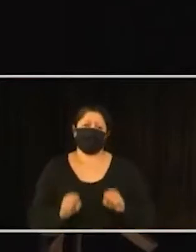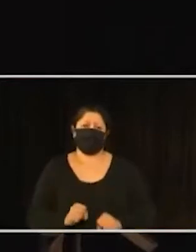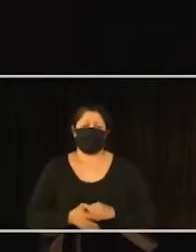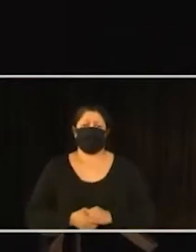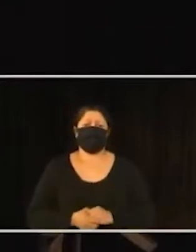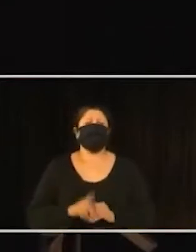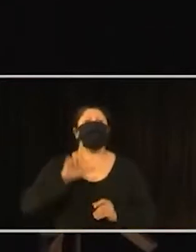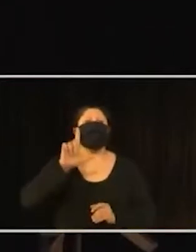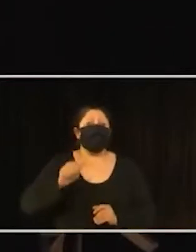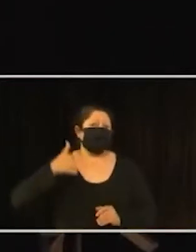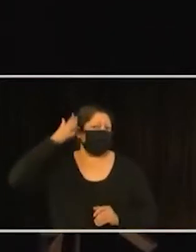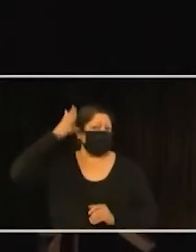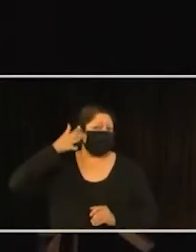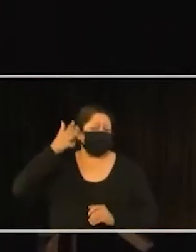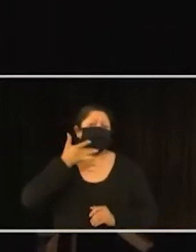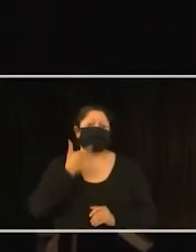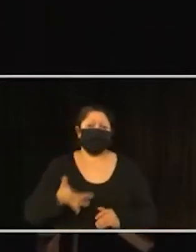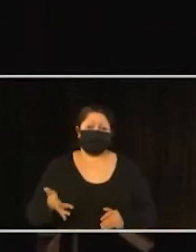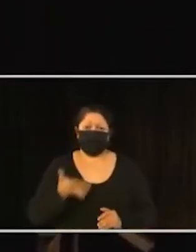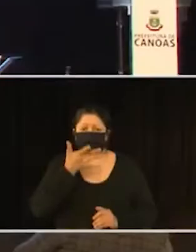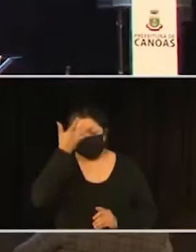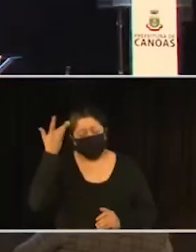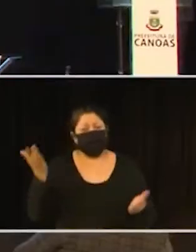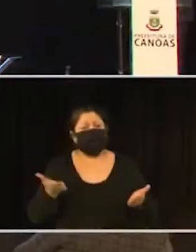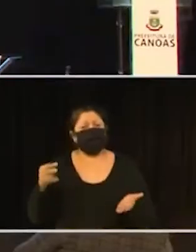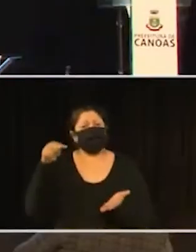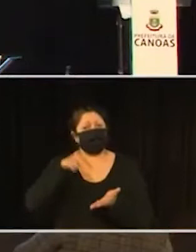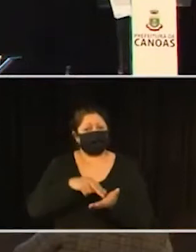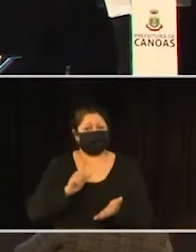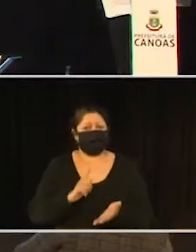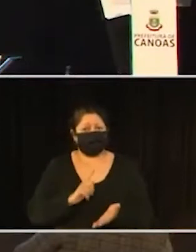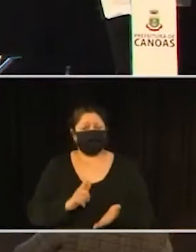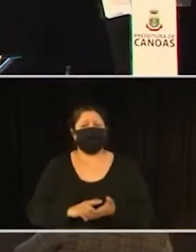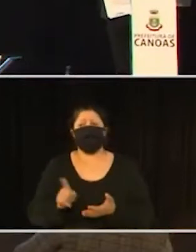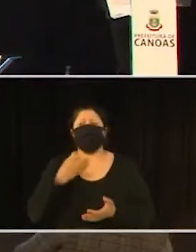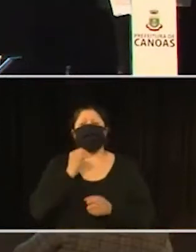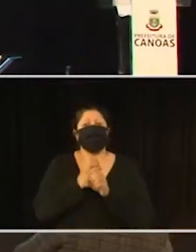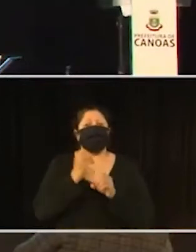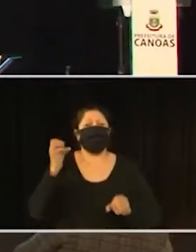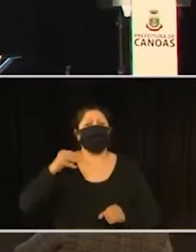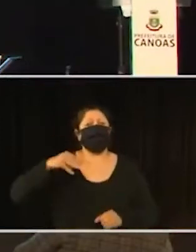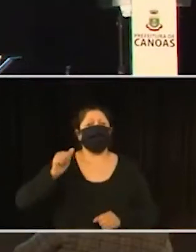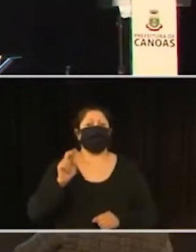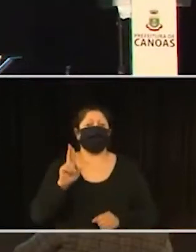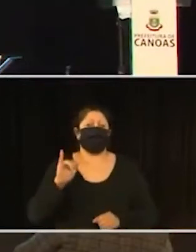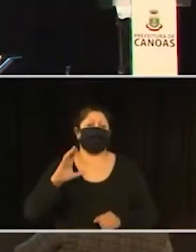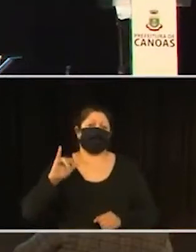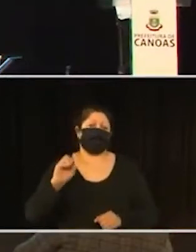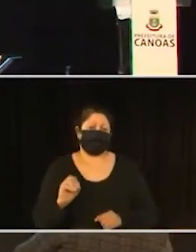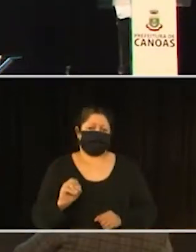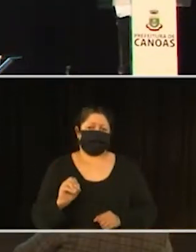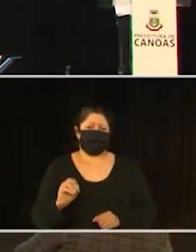O nosso próximo palestrante desta tarde, que se encontra aqui conosco presencialmente também, é o engenheiro Maurício da Rocha, engenheiro